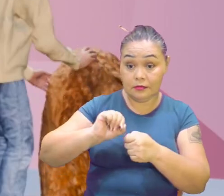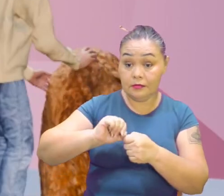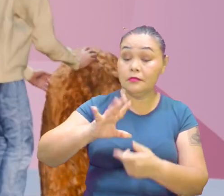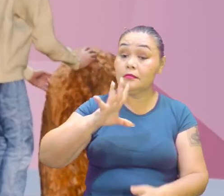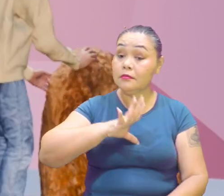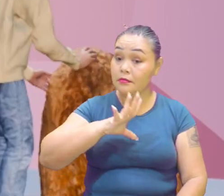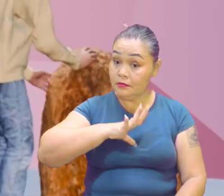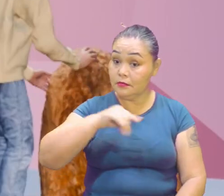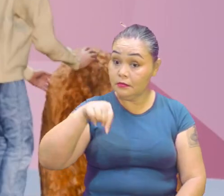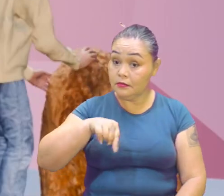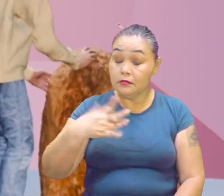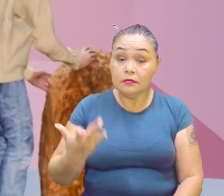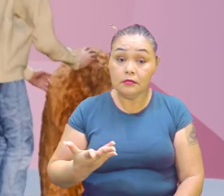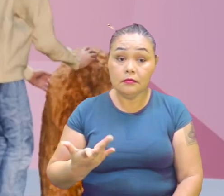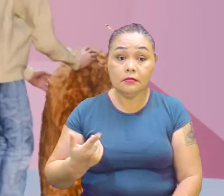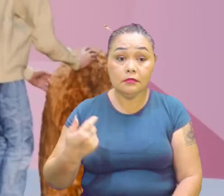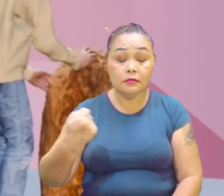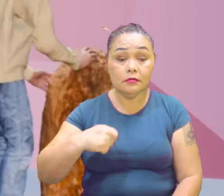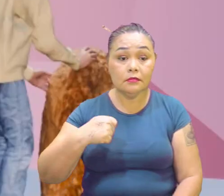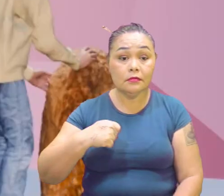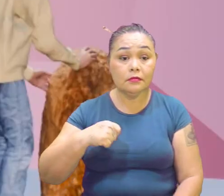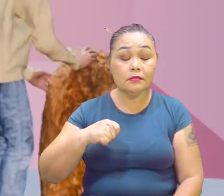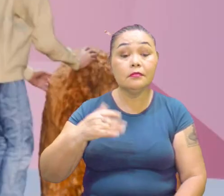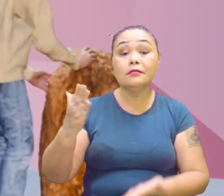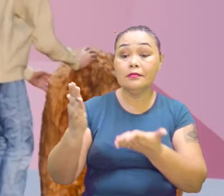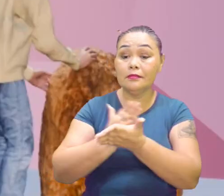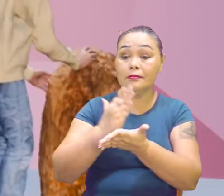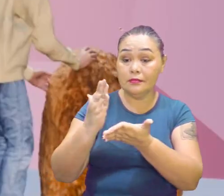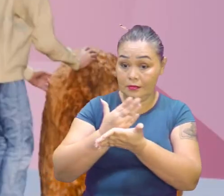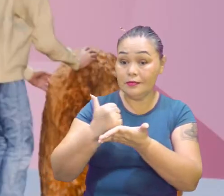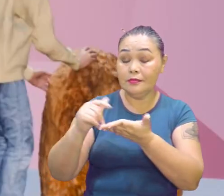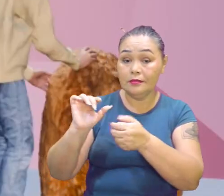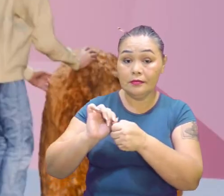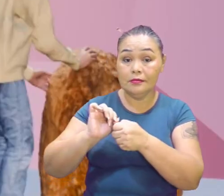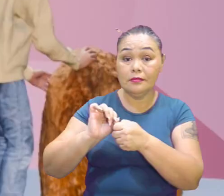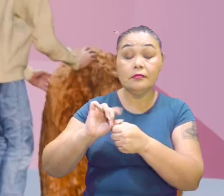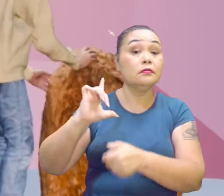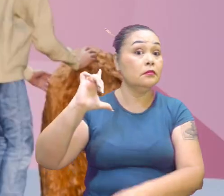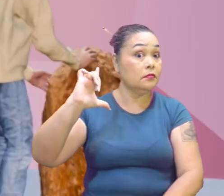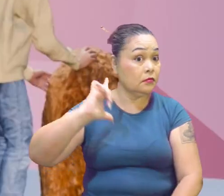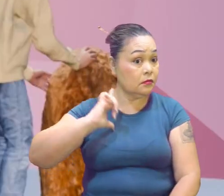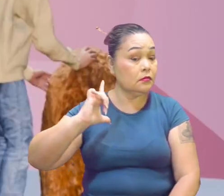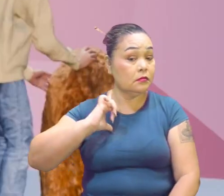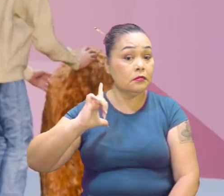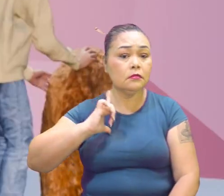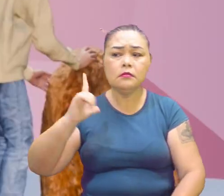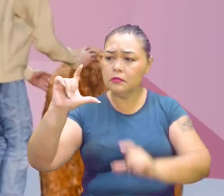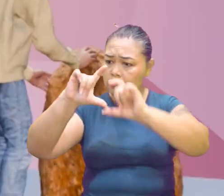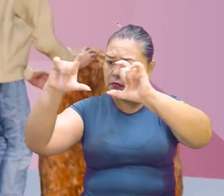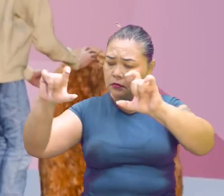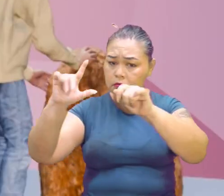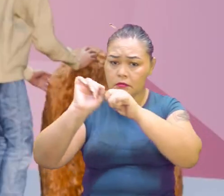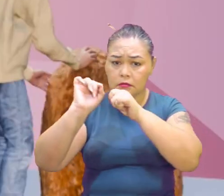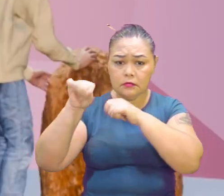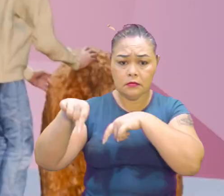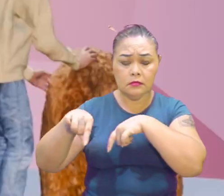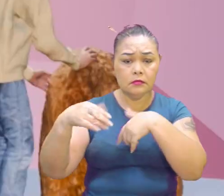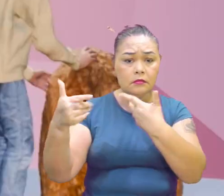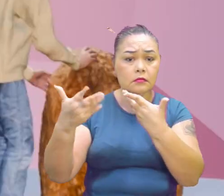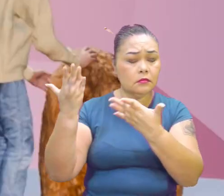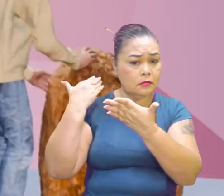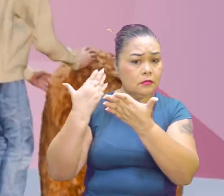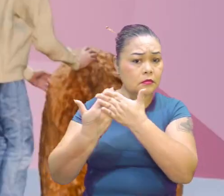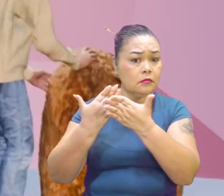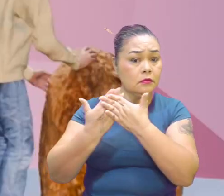Língua Portuguesa. Principalmente pegando as obras literárias, né? Pois é, e os fragmentos que nós trouxemos para vocês em